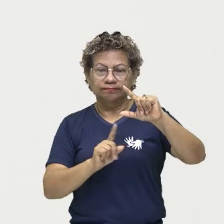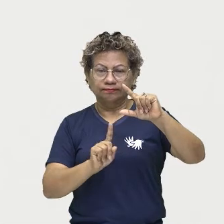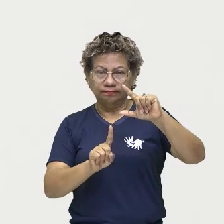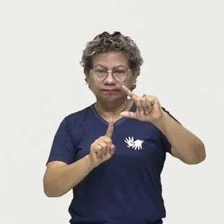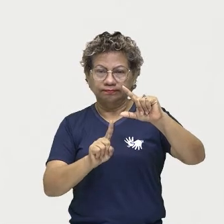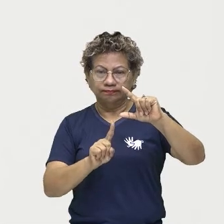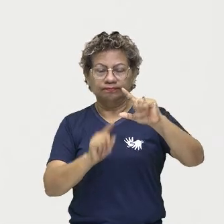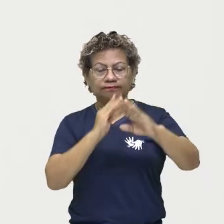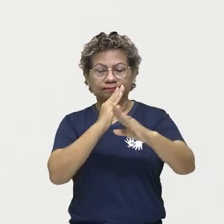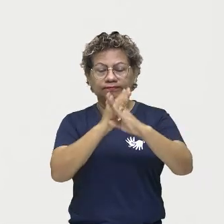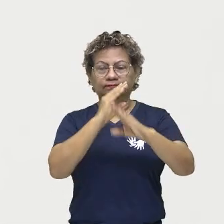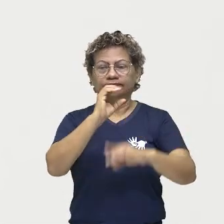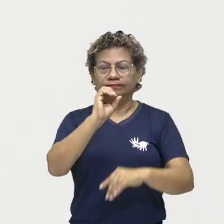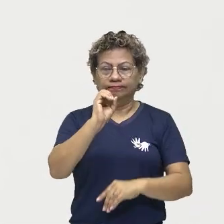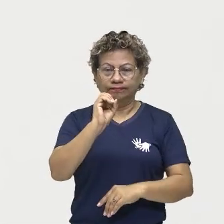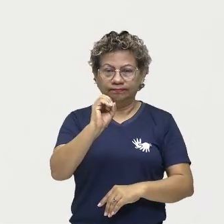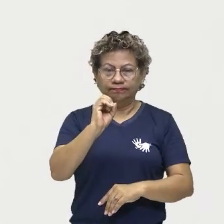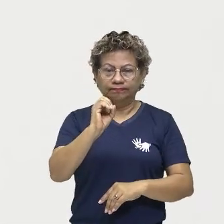ponto notável